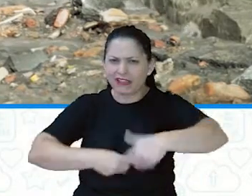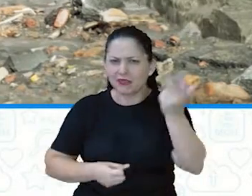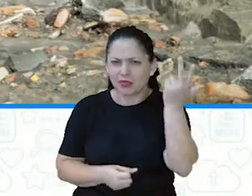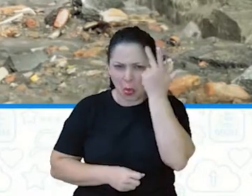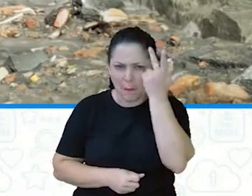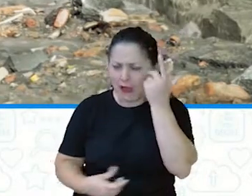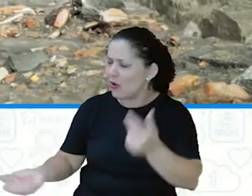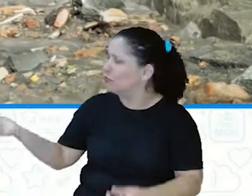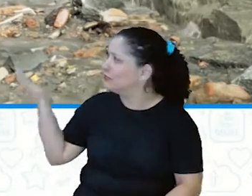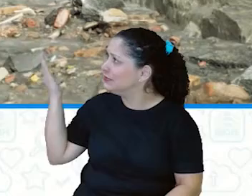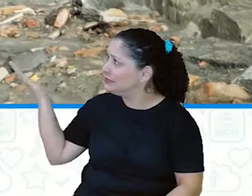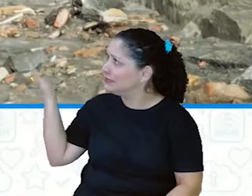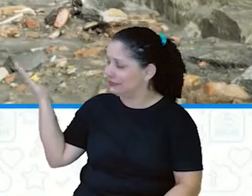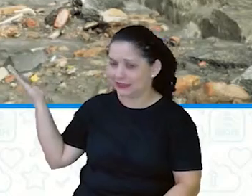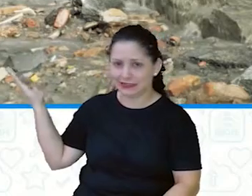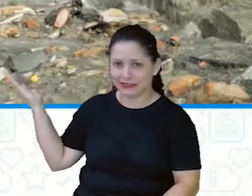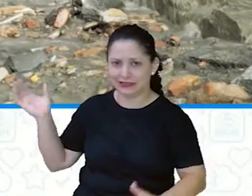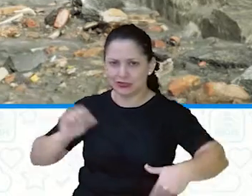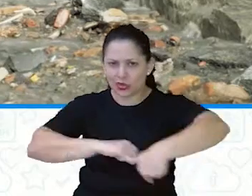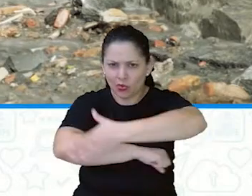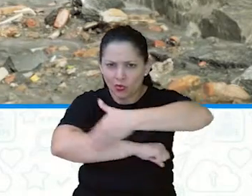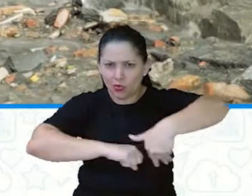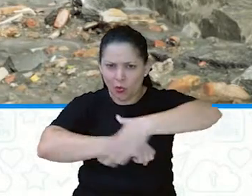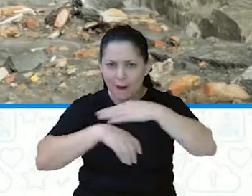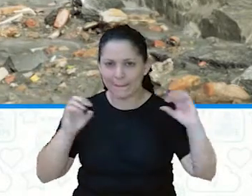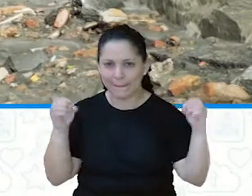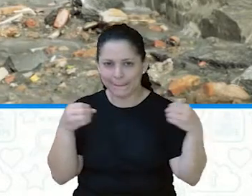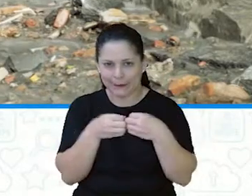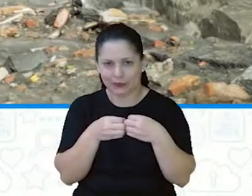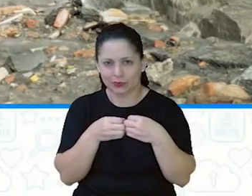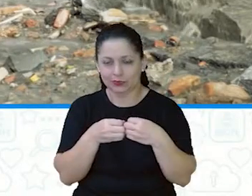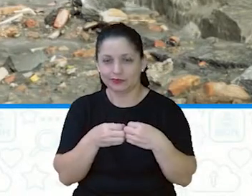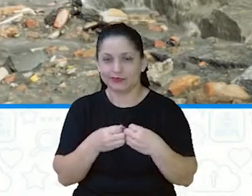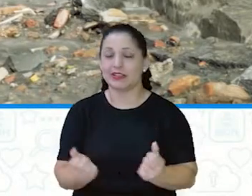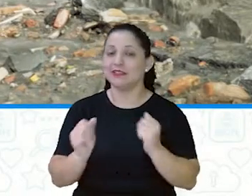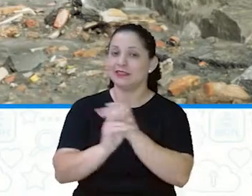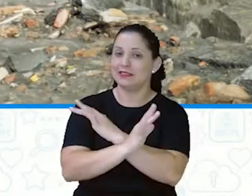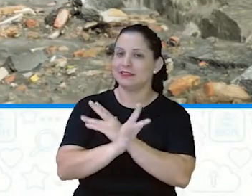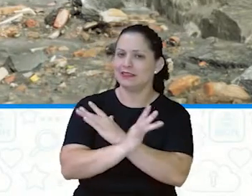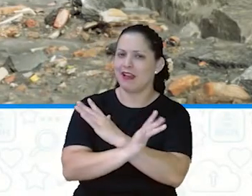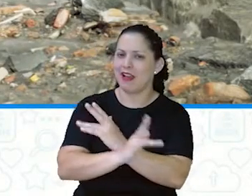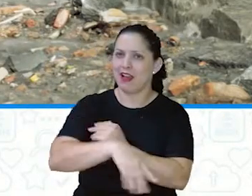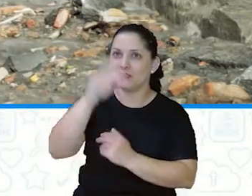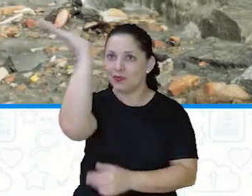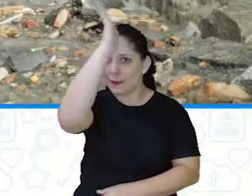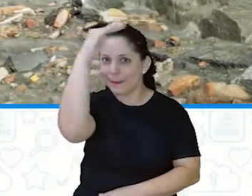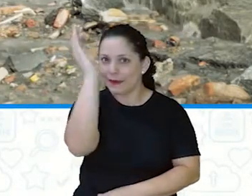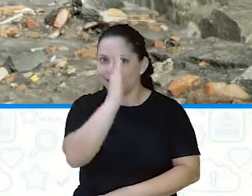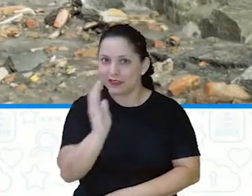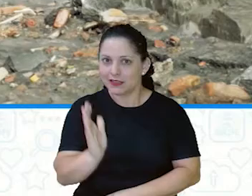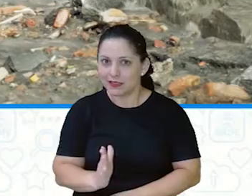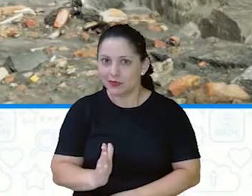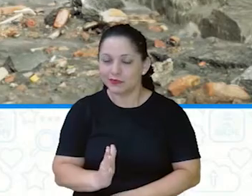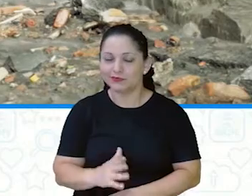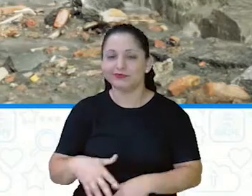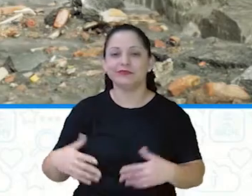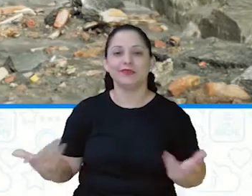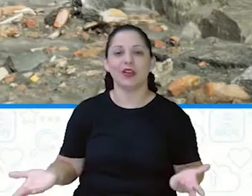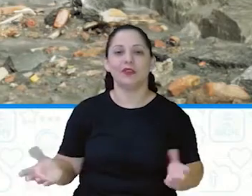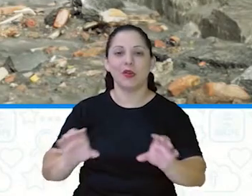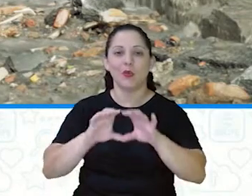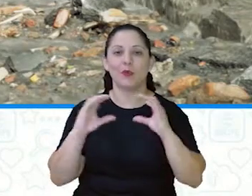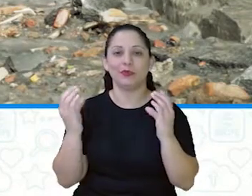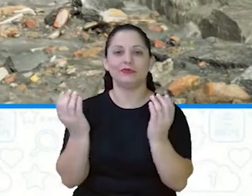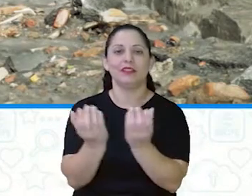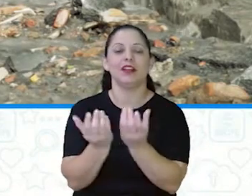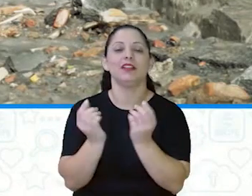nós vermos isso aí nas nossas ruas, nas nossas cidades, pelo Brasil, fora, nas